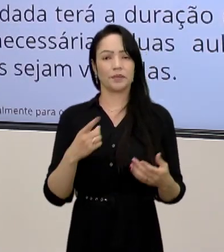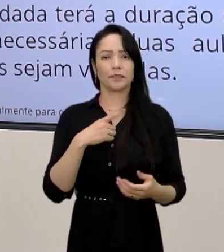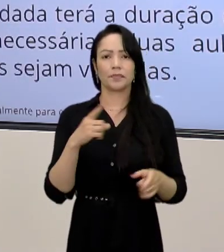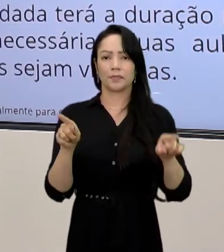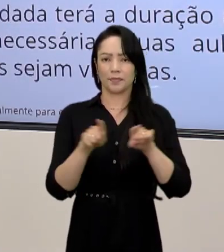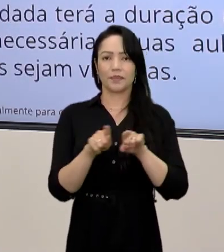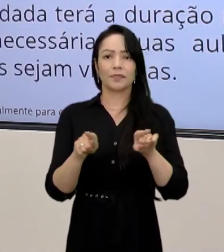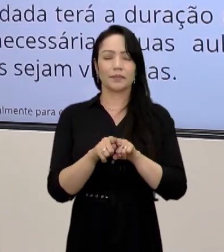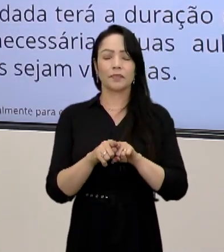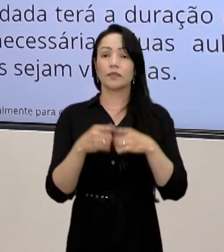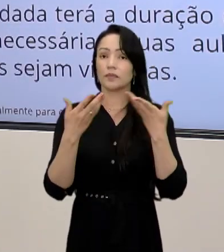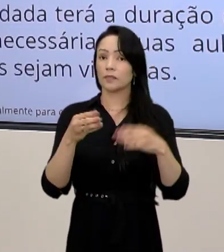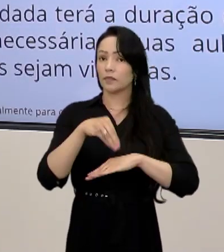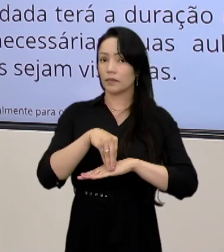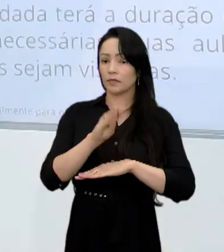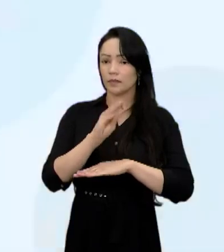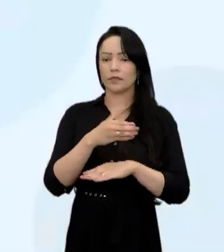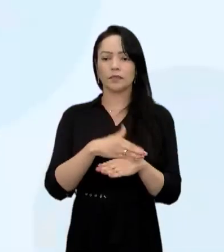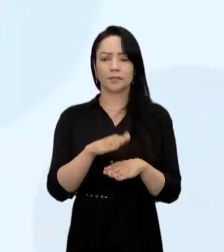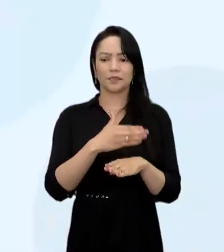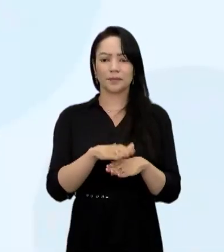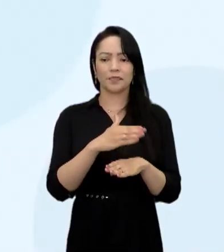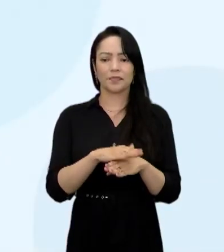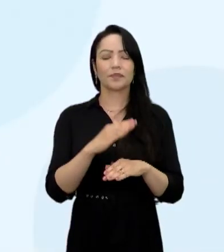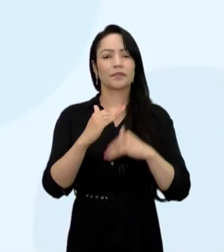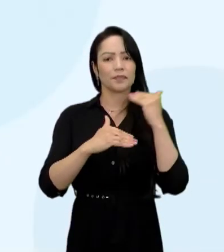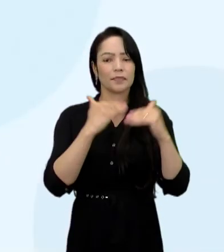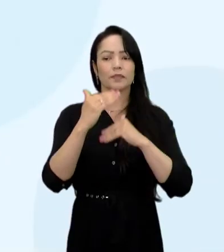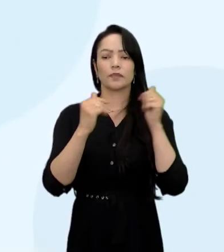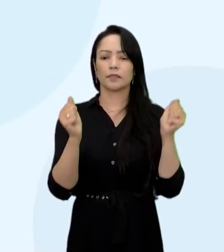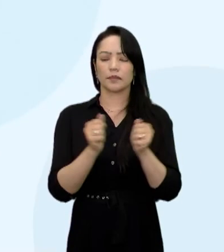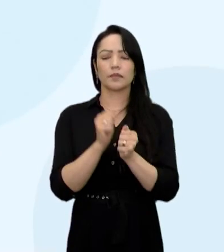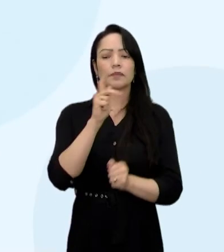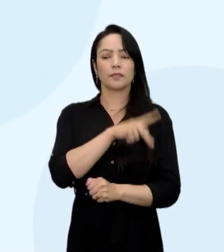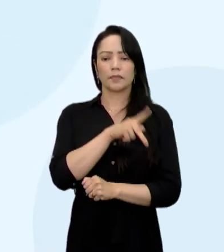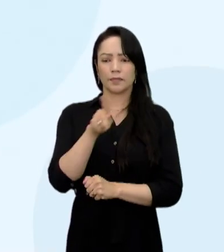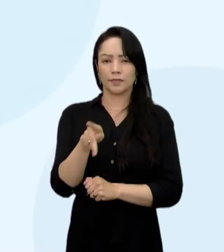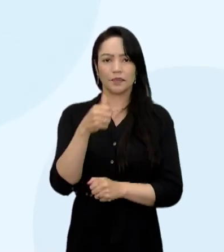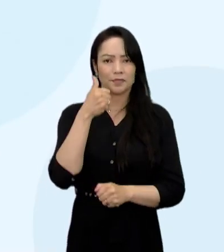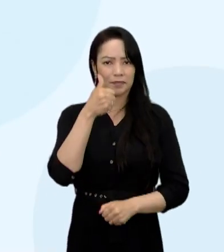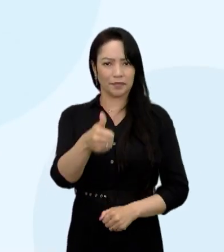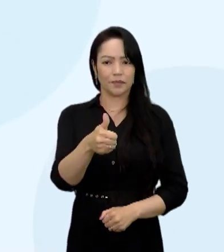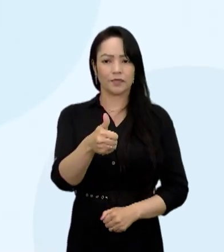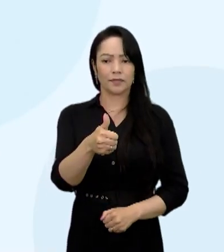também para vocês uma sugestão de atividade para vocês desenvolverem com o professor, tá bom?